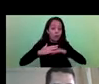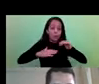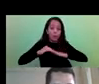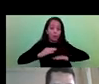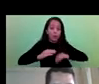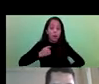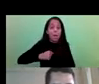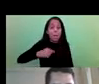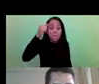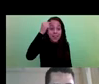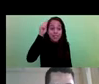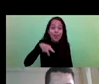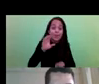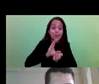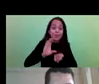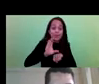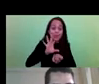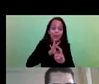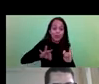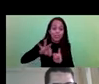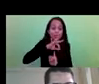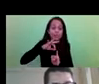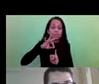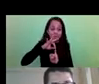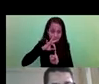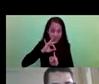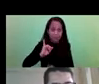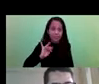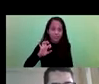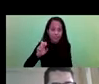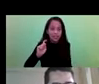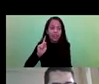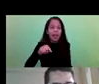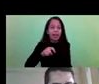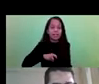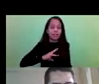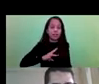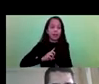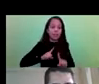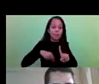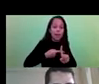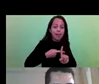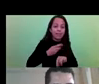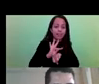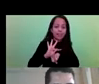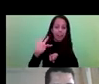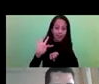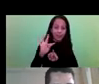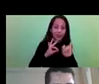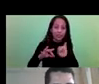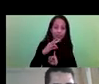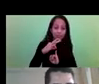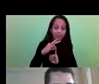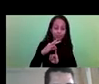mente muito os currículos integrados, né, de ensino médio. Mas a gente sabe também que